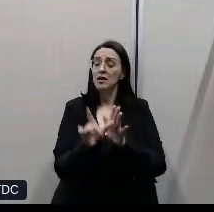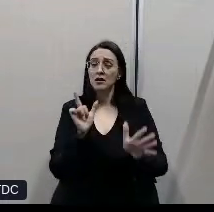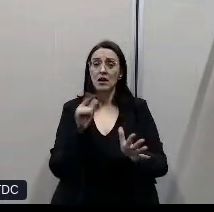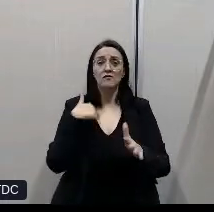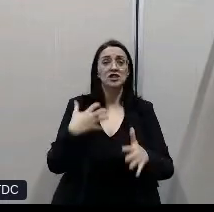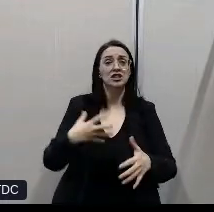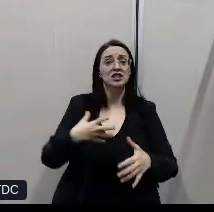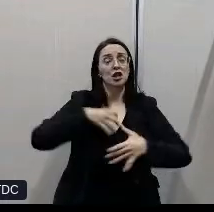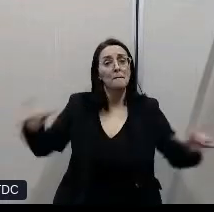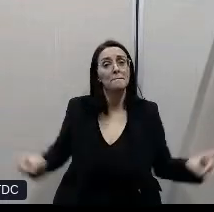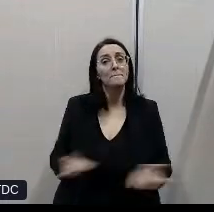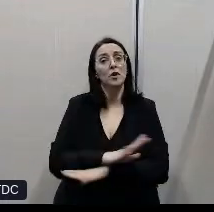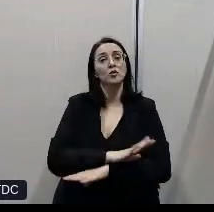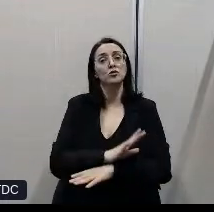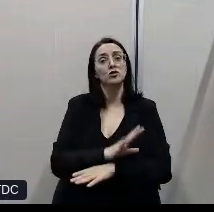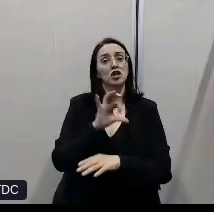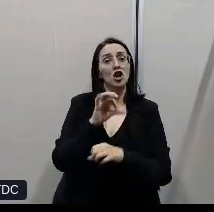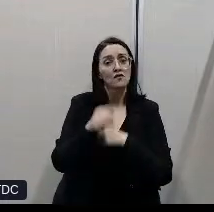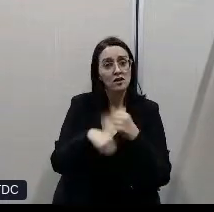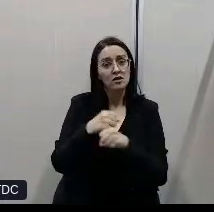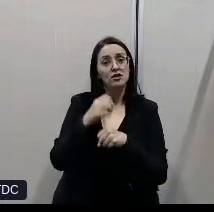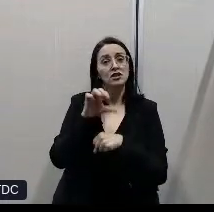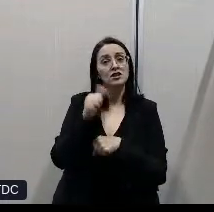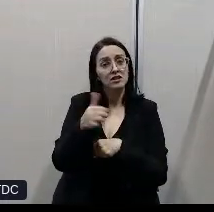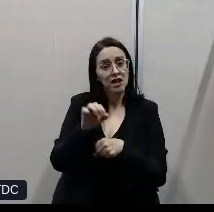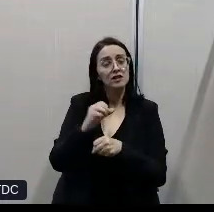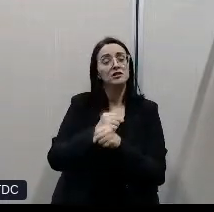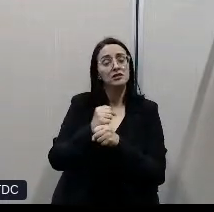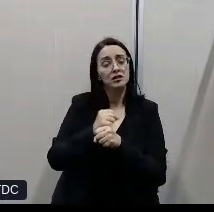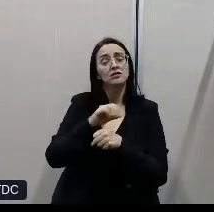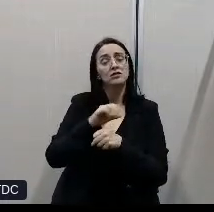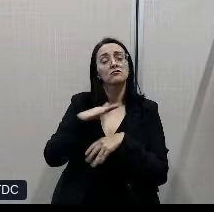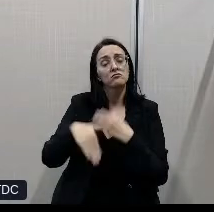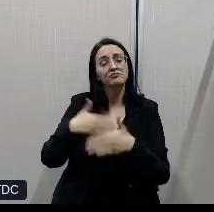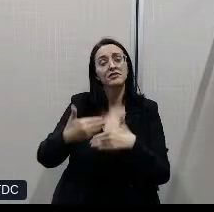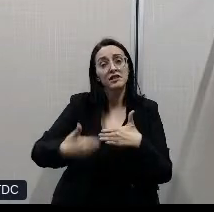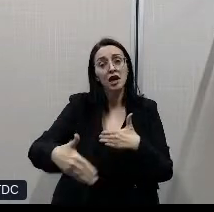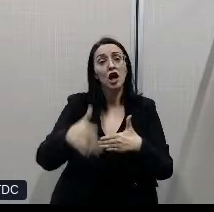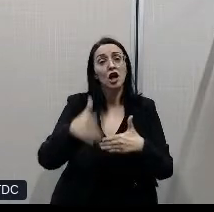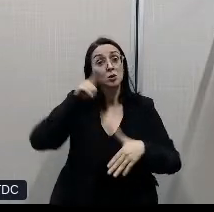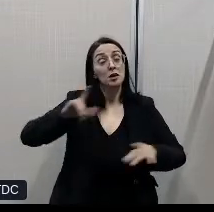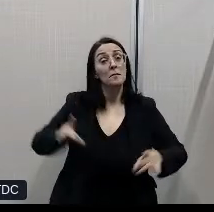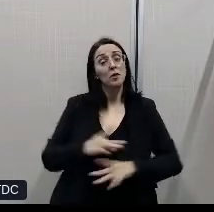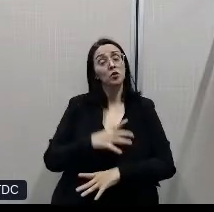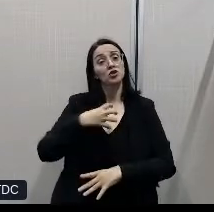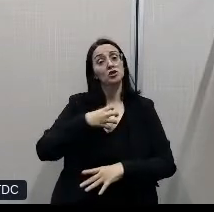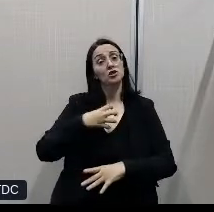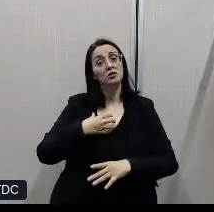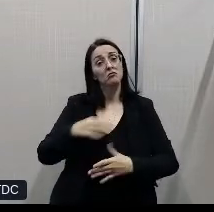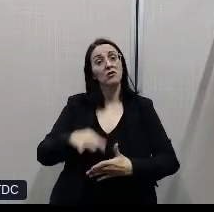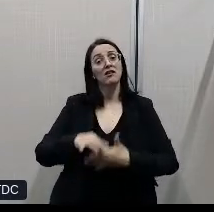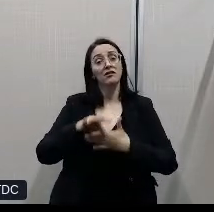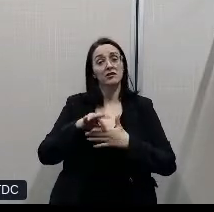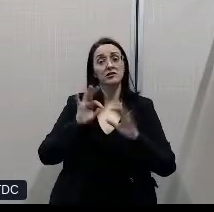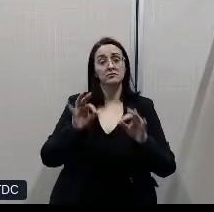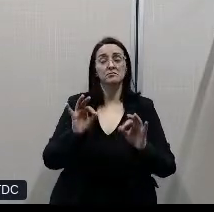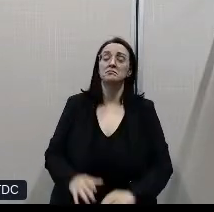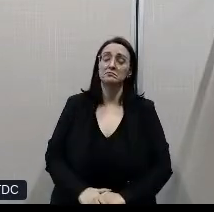se sentindo prontas daqui a 9, 10 anos e se tornem as lideranças do futuro. Pode ir para o próximo, por